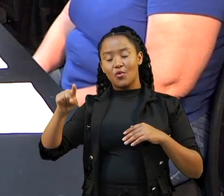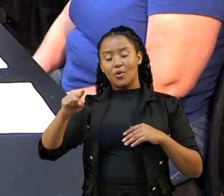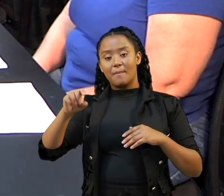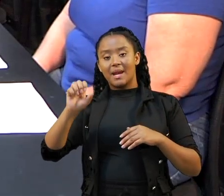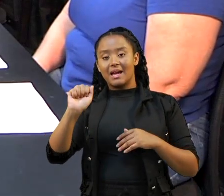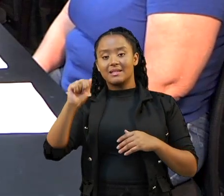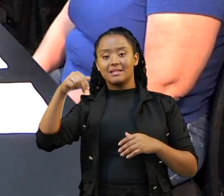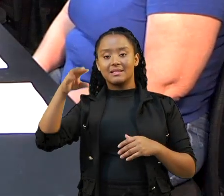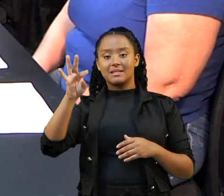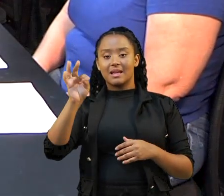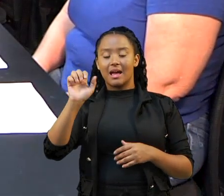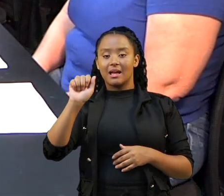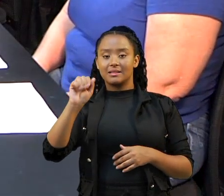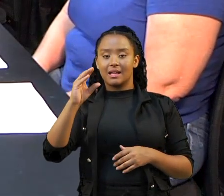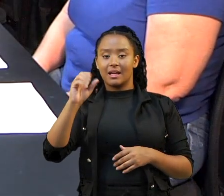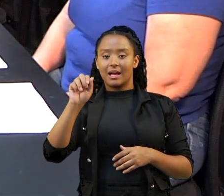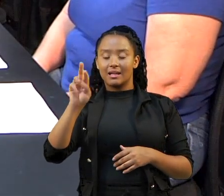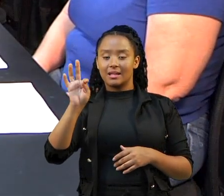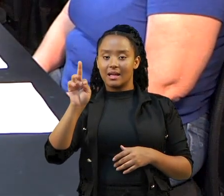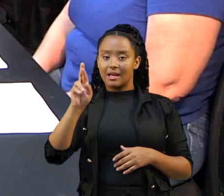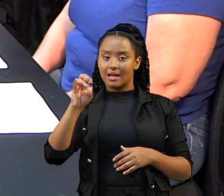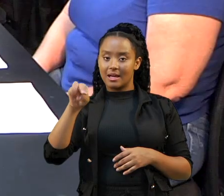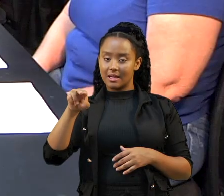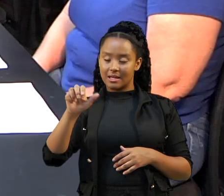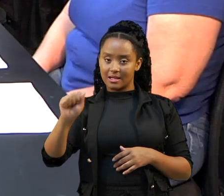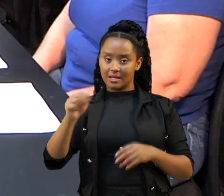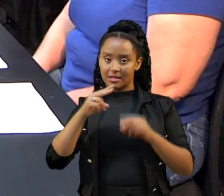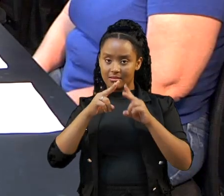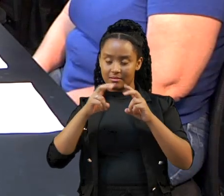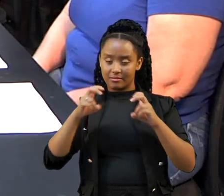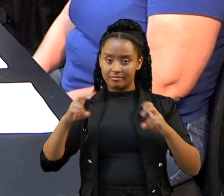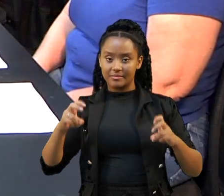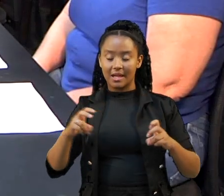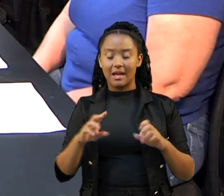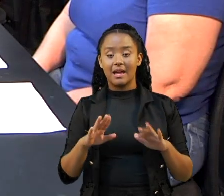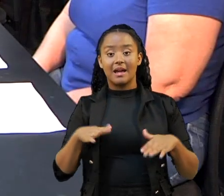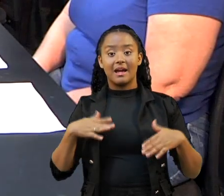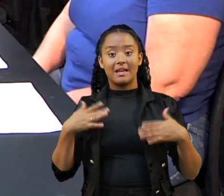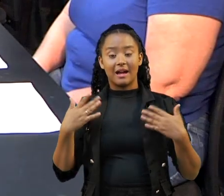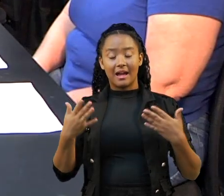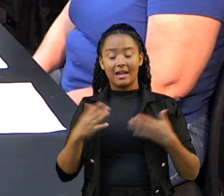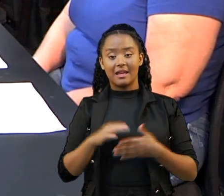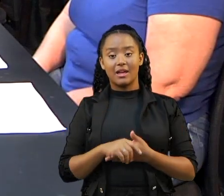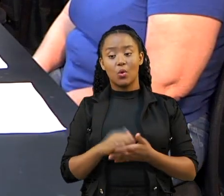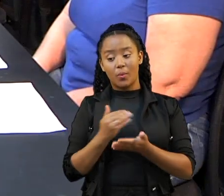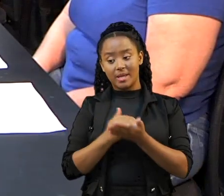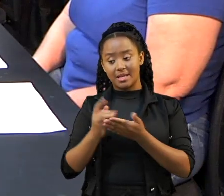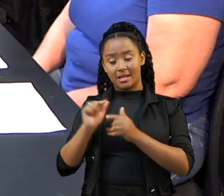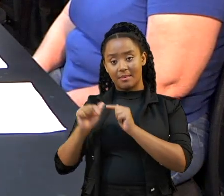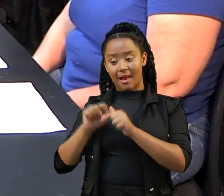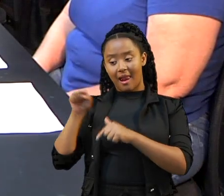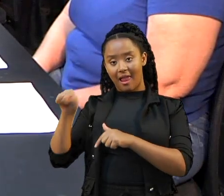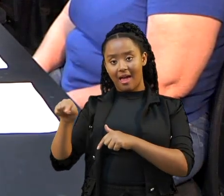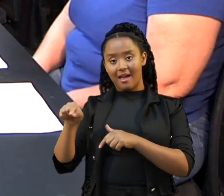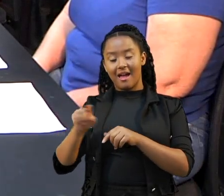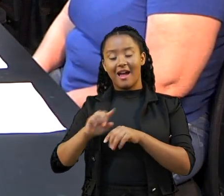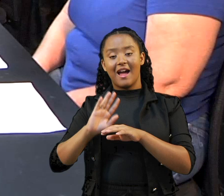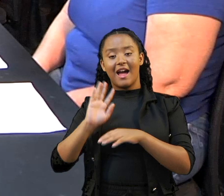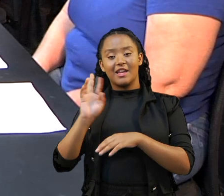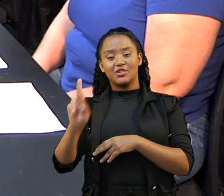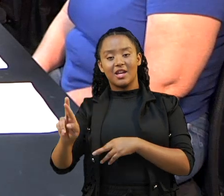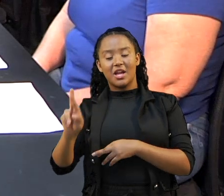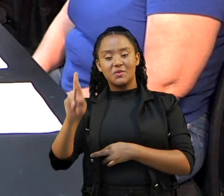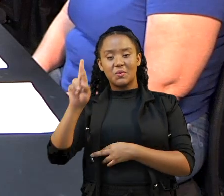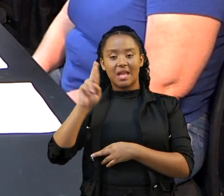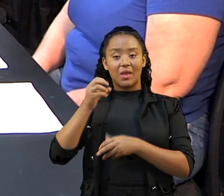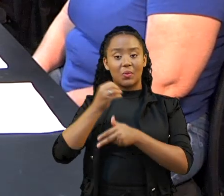lá, só trabalhando. E nisso estava saindo o resultado de Enem, estava saindo inscrição de SISU. E